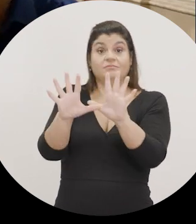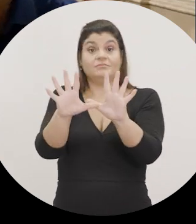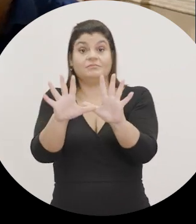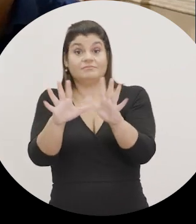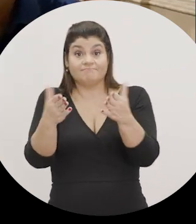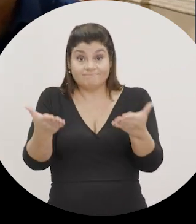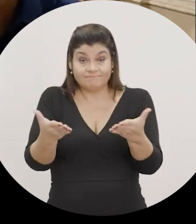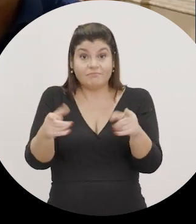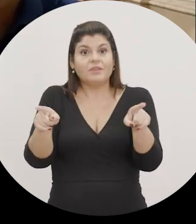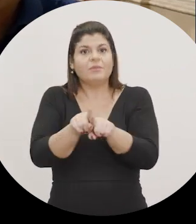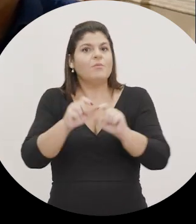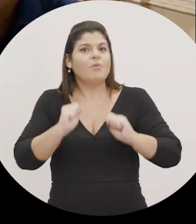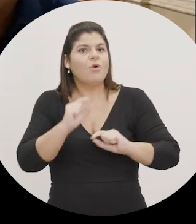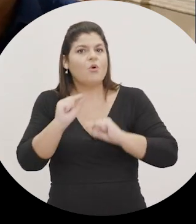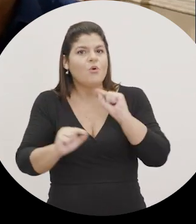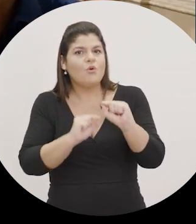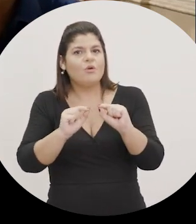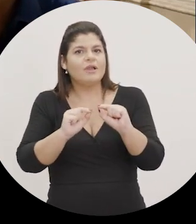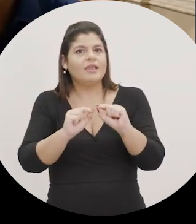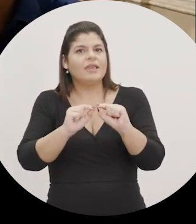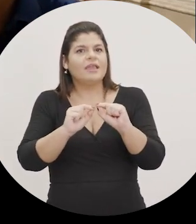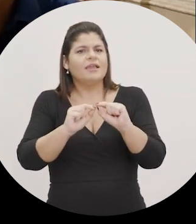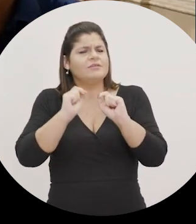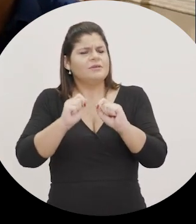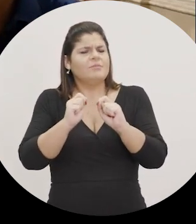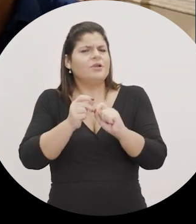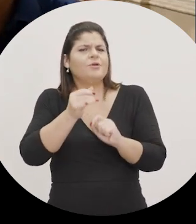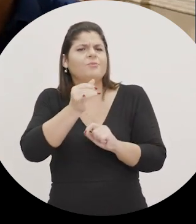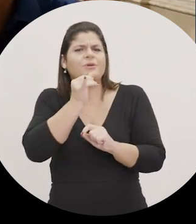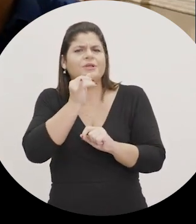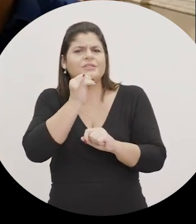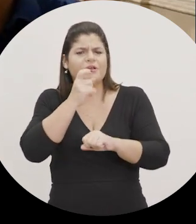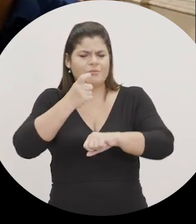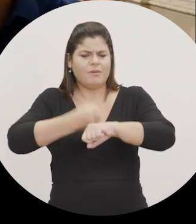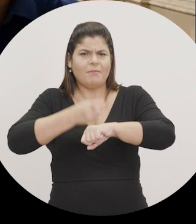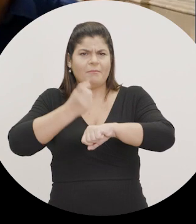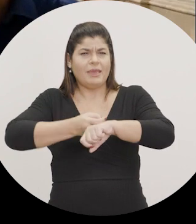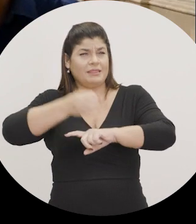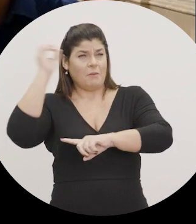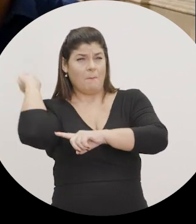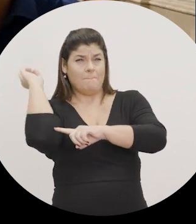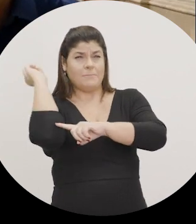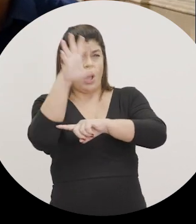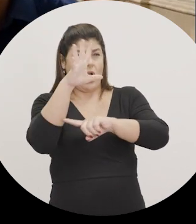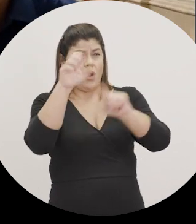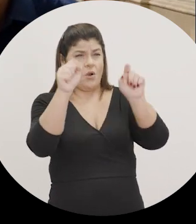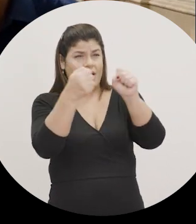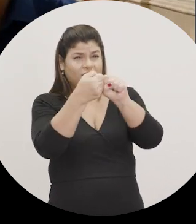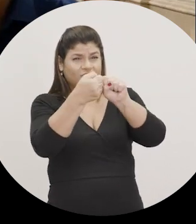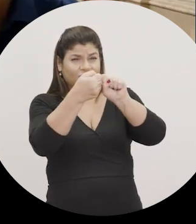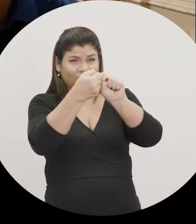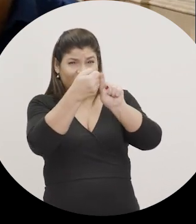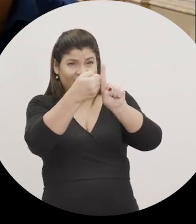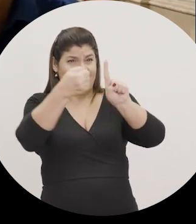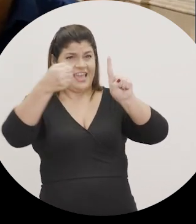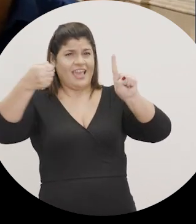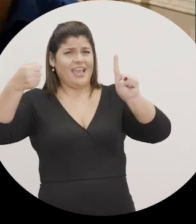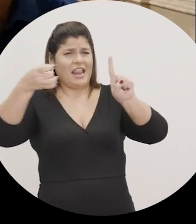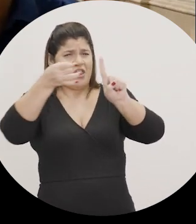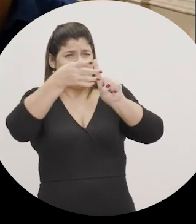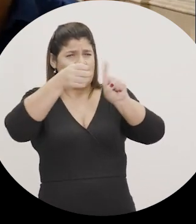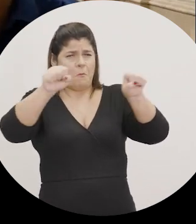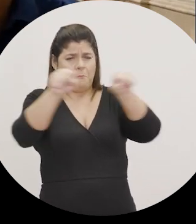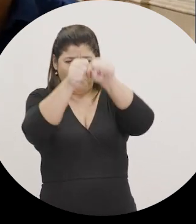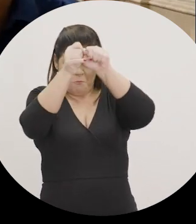Agora, você também pode optar por jogar uma pedra na janela e quebrar o vidro. Claro que, certo, o ar fresco